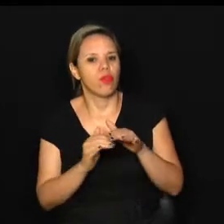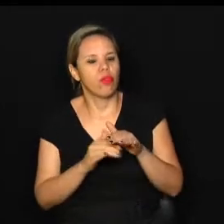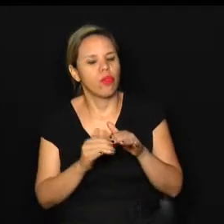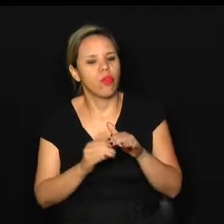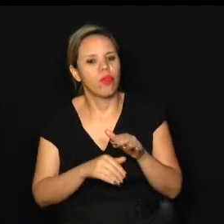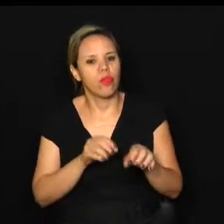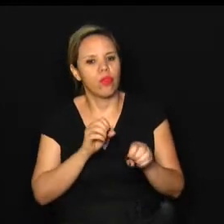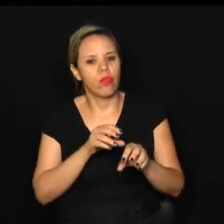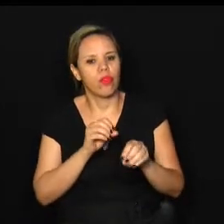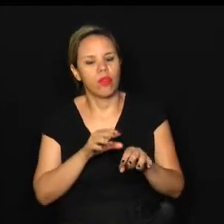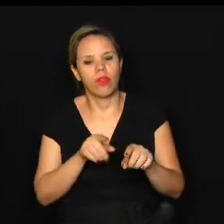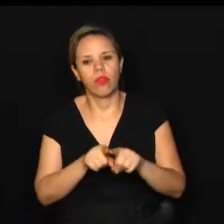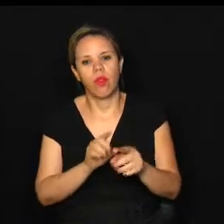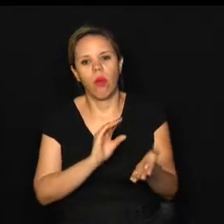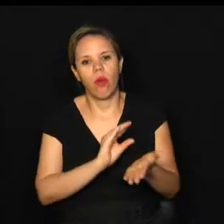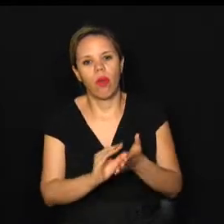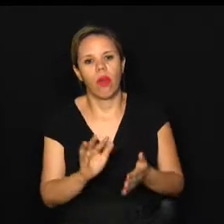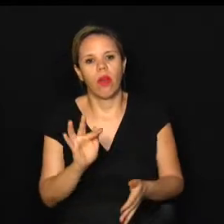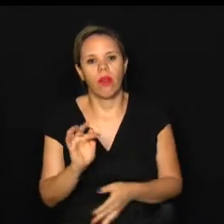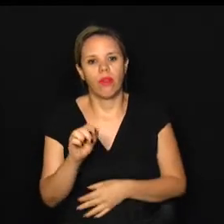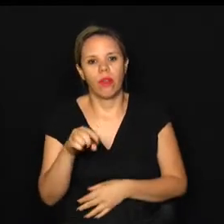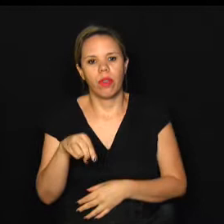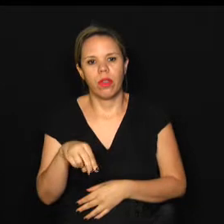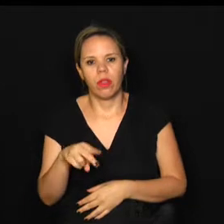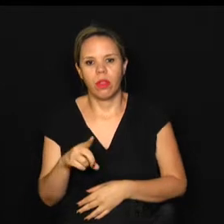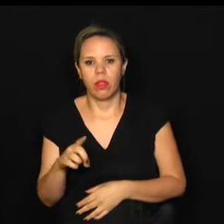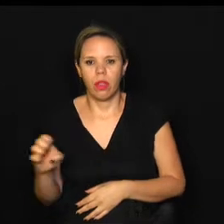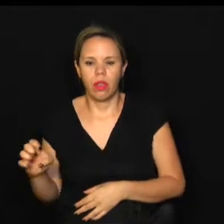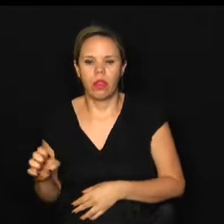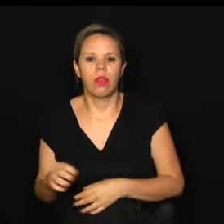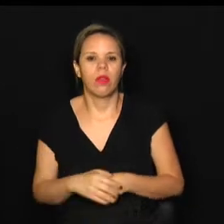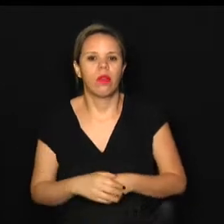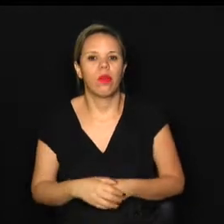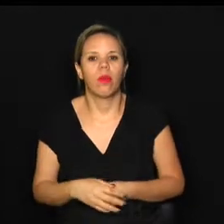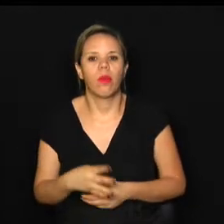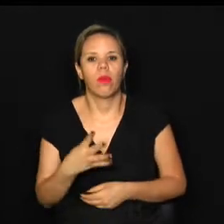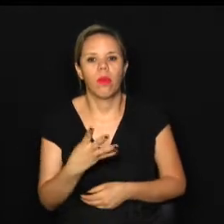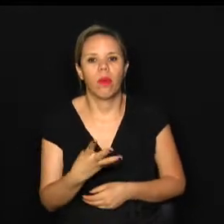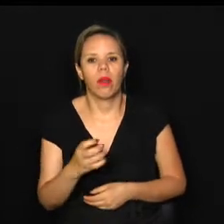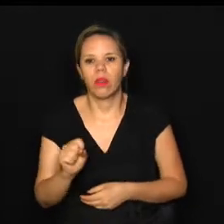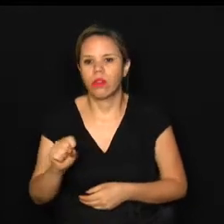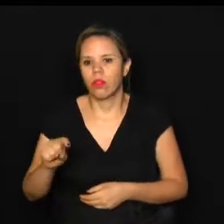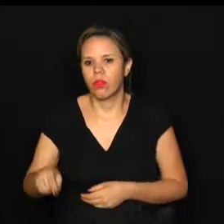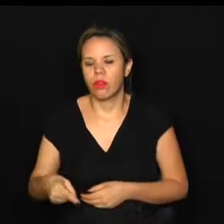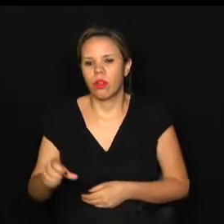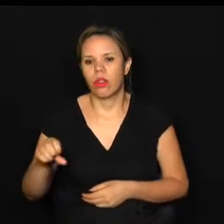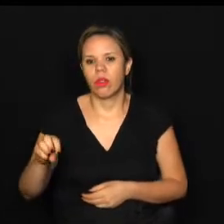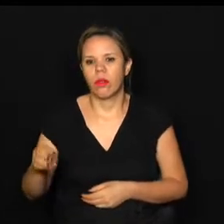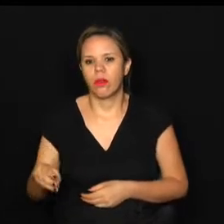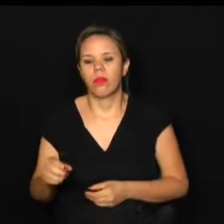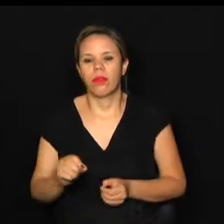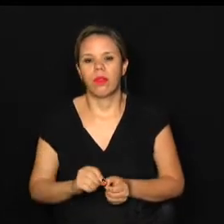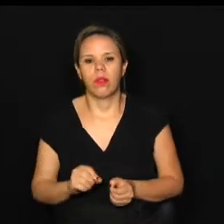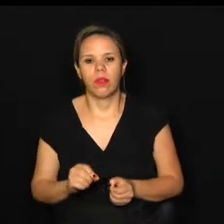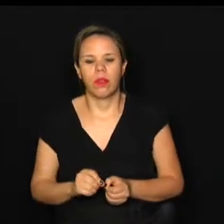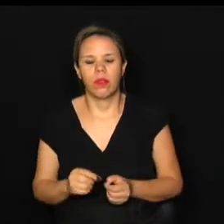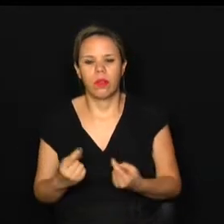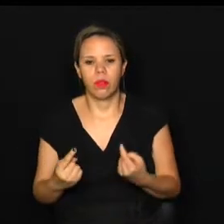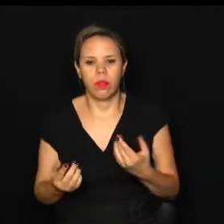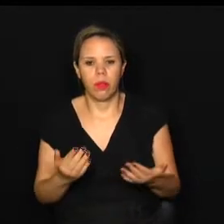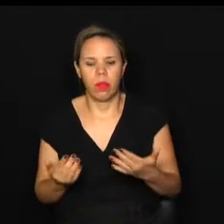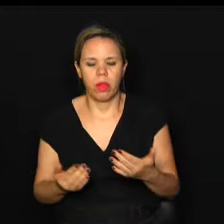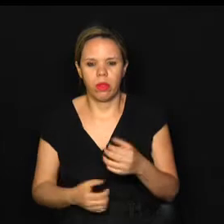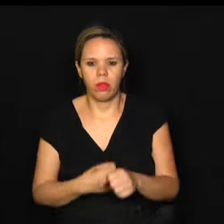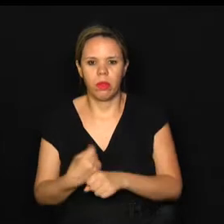FNDE, os repasses totais foram de 40 milhões e 870 mil contra 35 milhões e 900 em 2019,